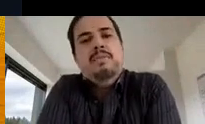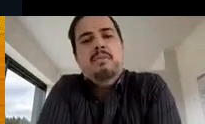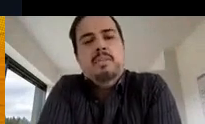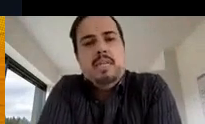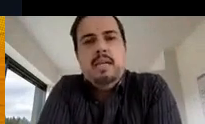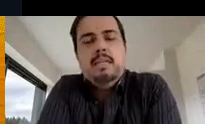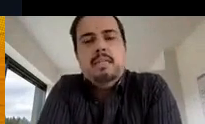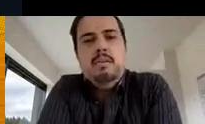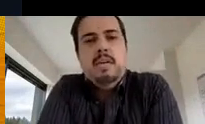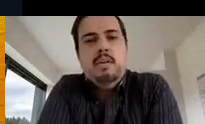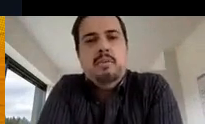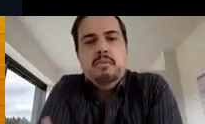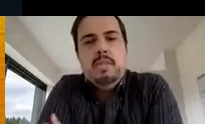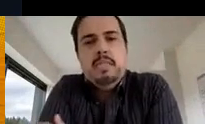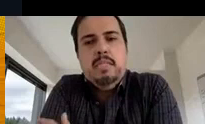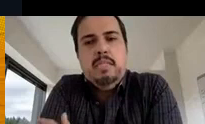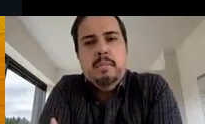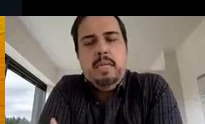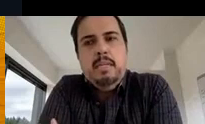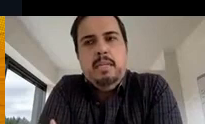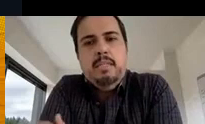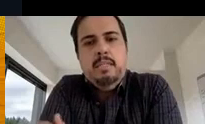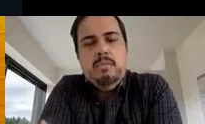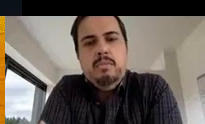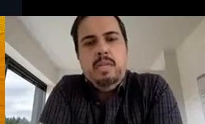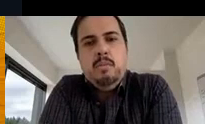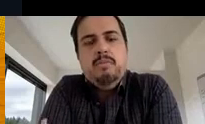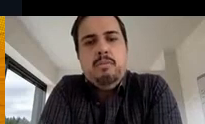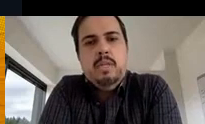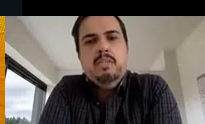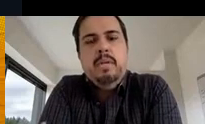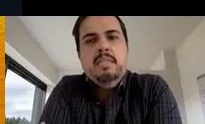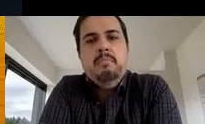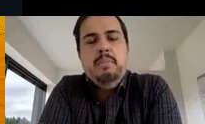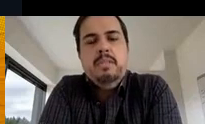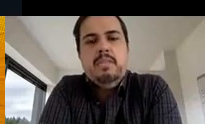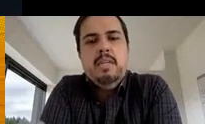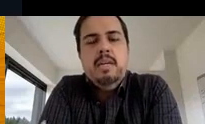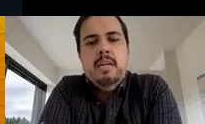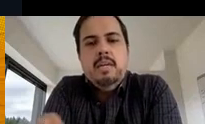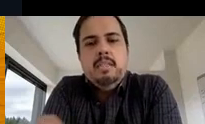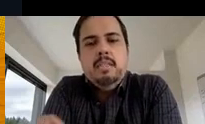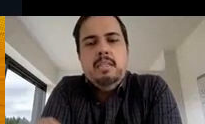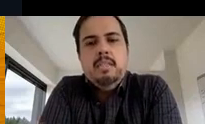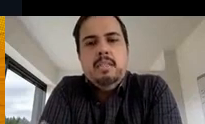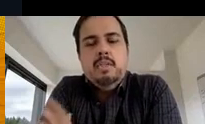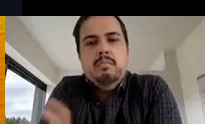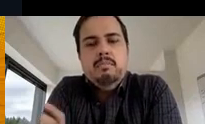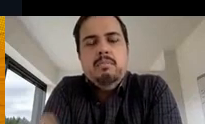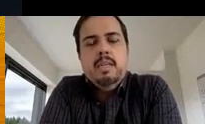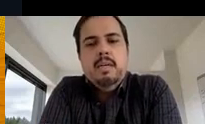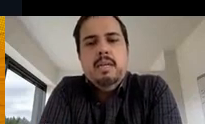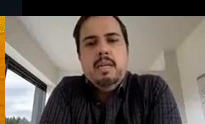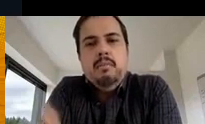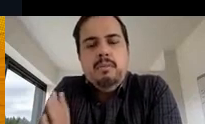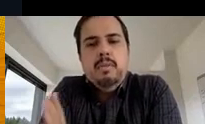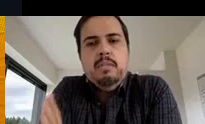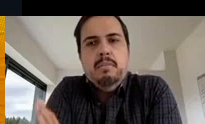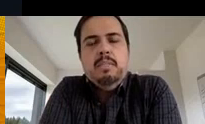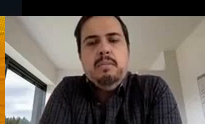Você pensa, e a faculdade dela não era uma faculdade de primeira nem de segunda linha, era uma faculdade bem simples, que